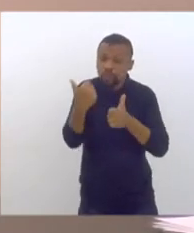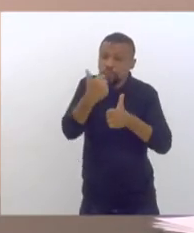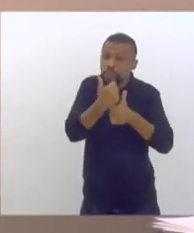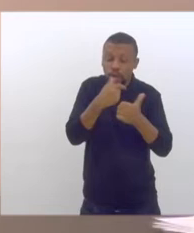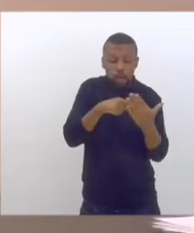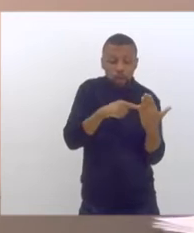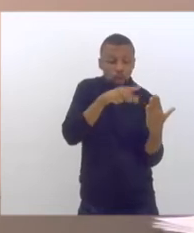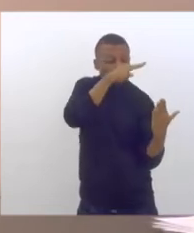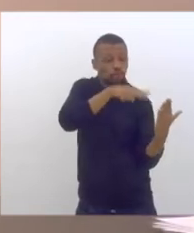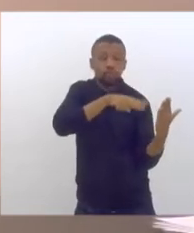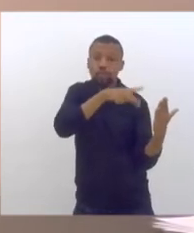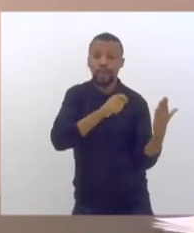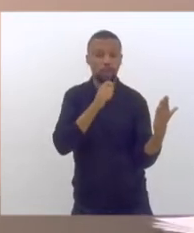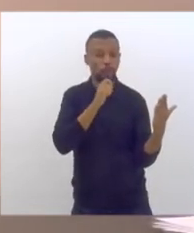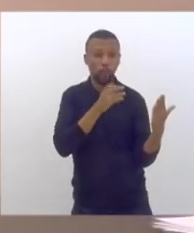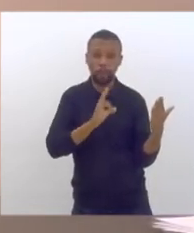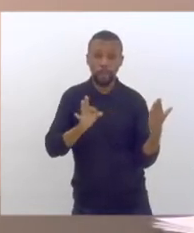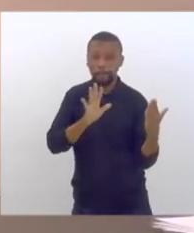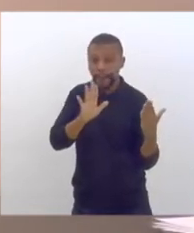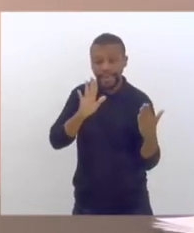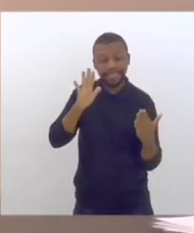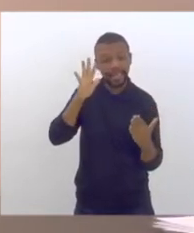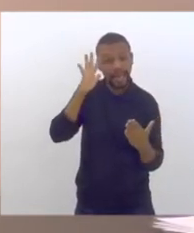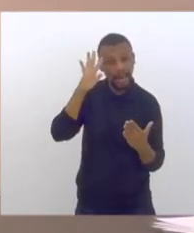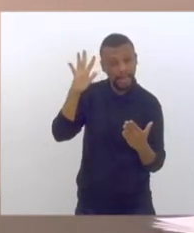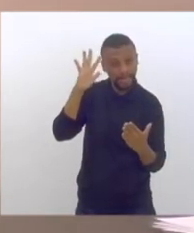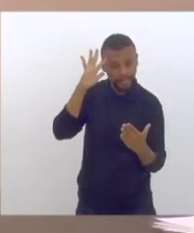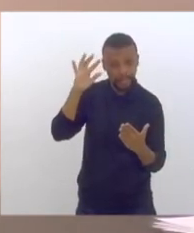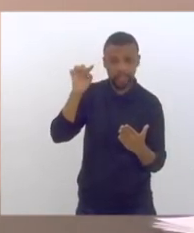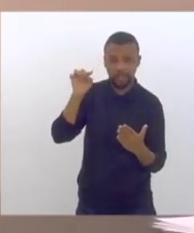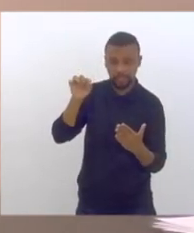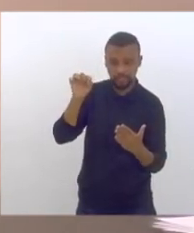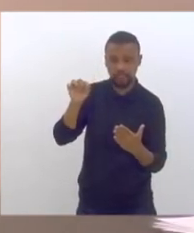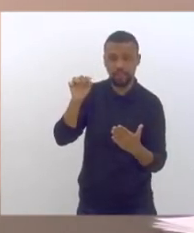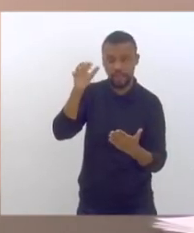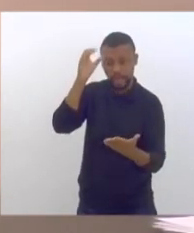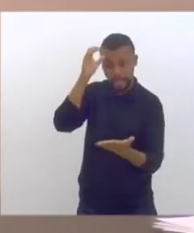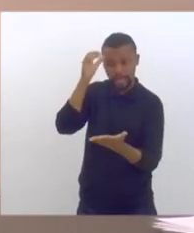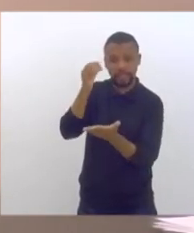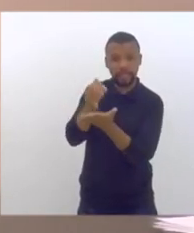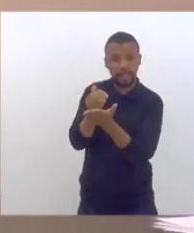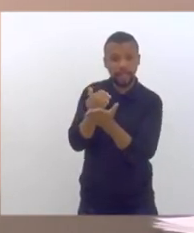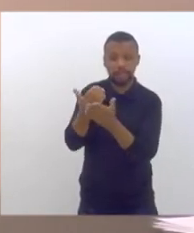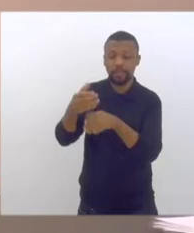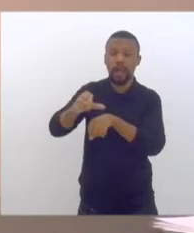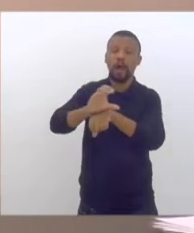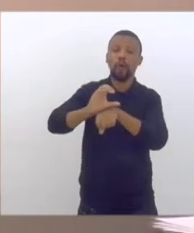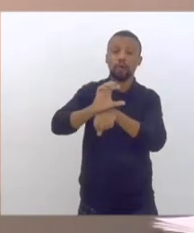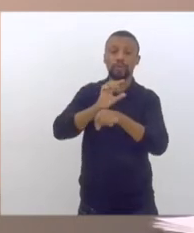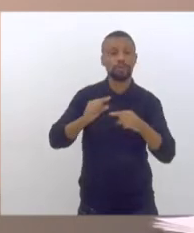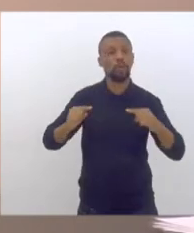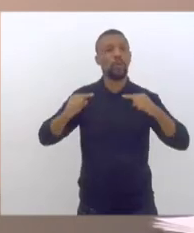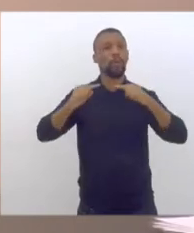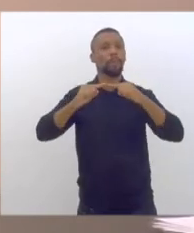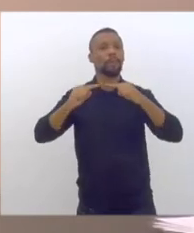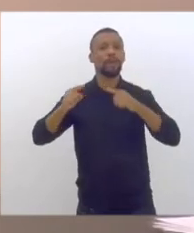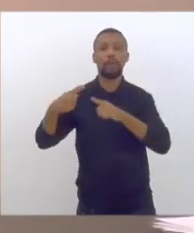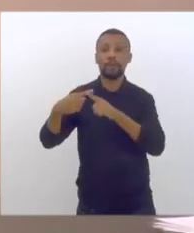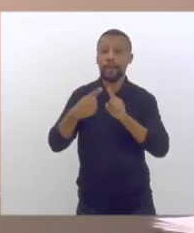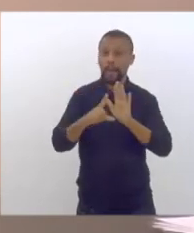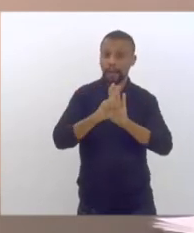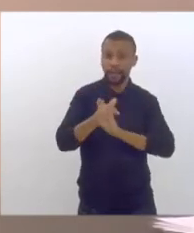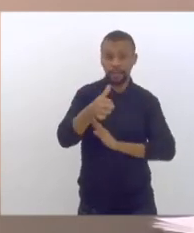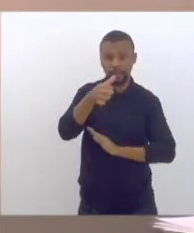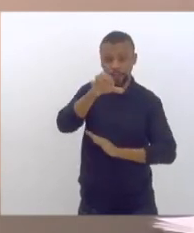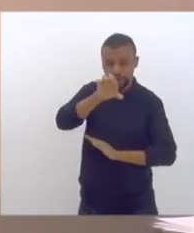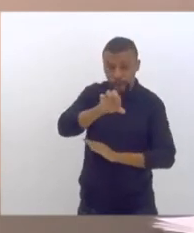não conheço mas eu concordo com a tese de vossa excelência da constitucionalidade porque a lei